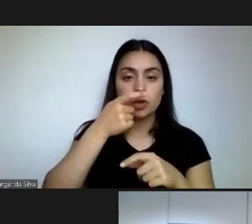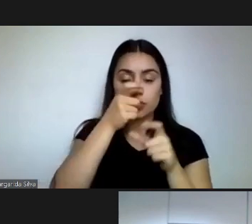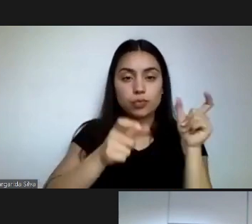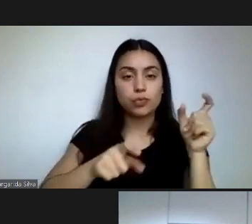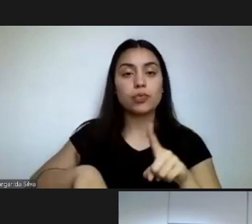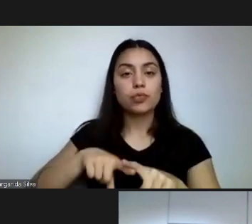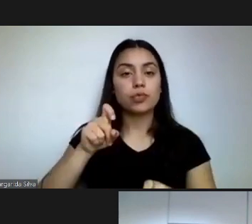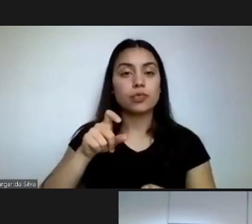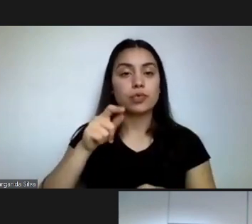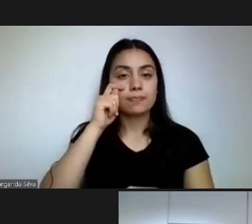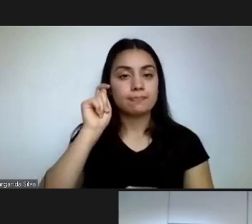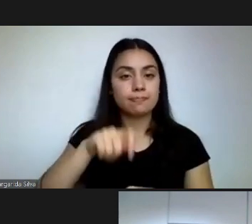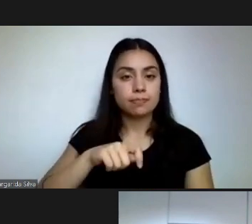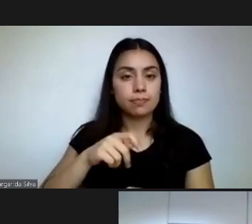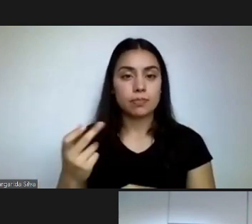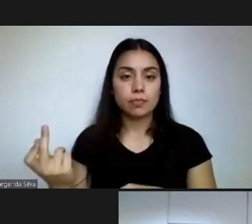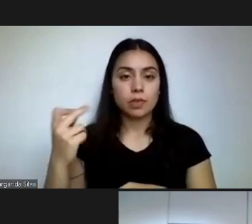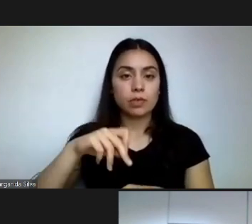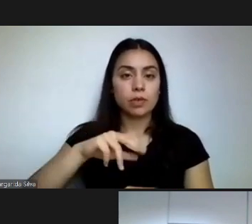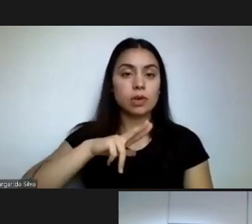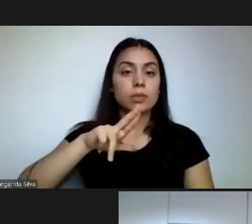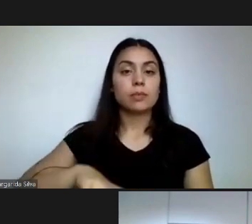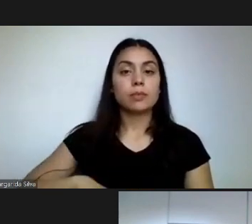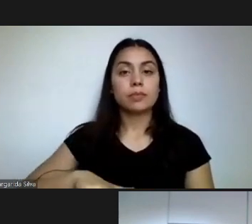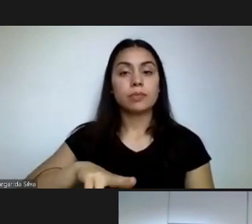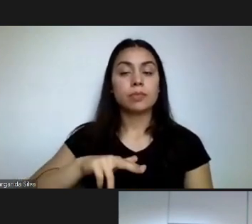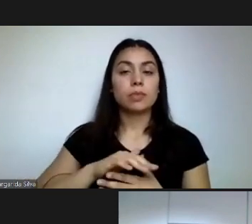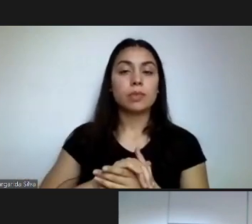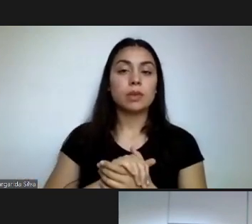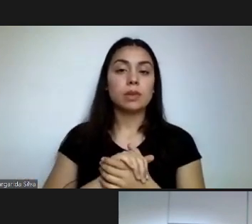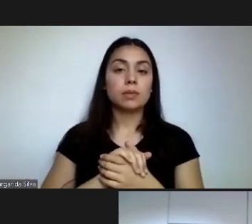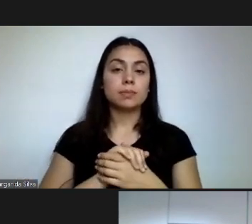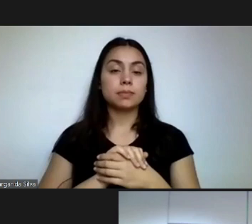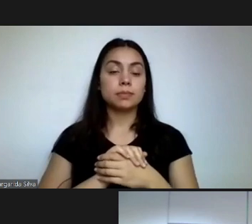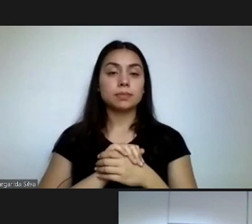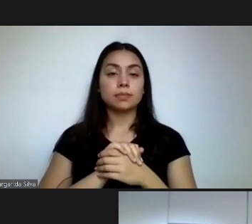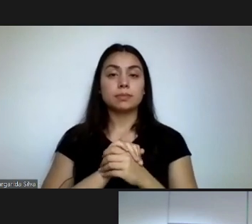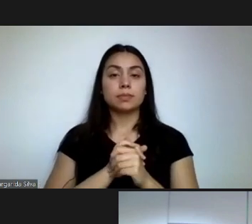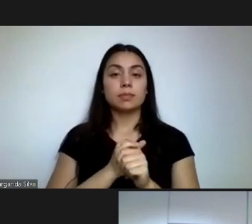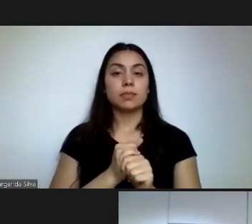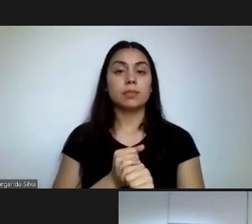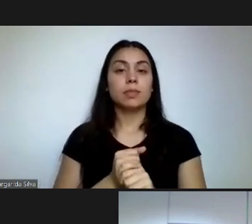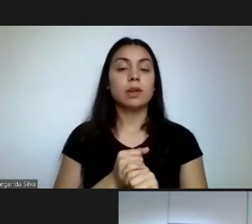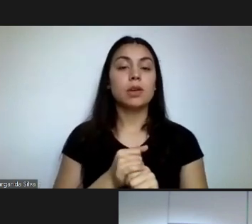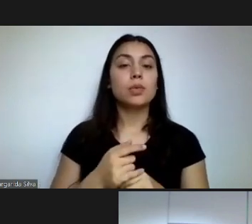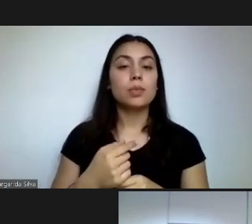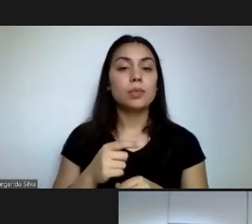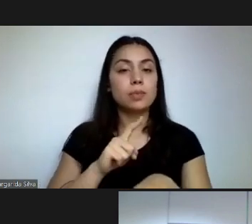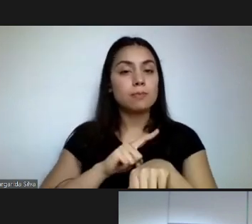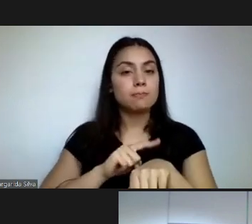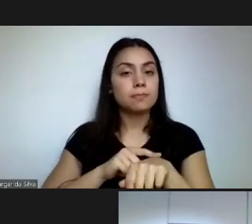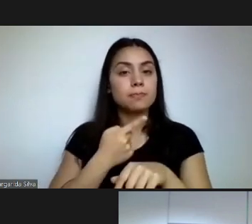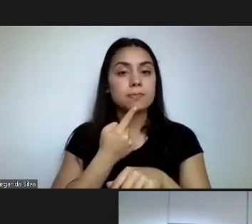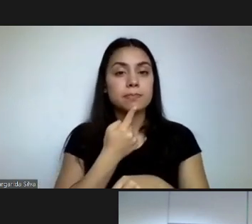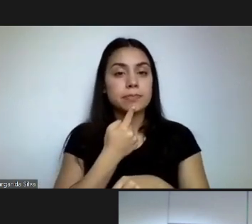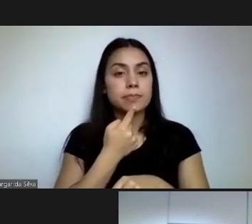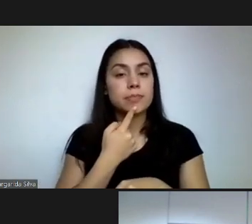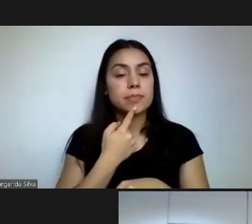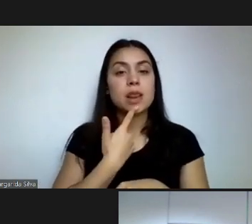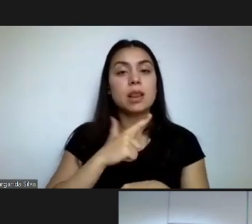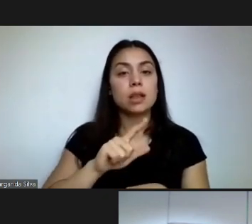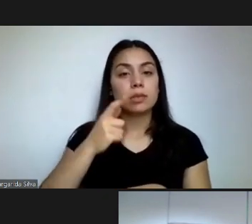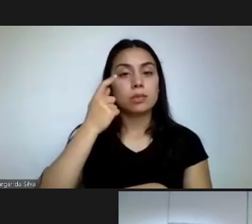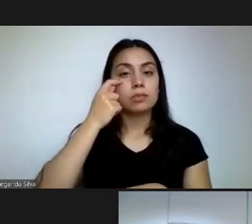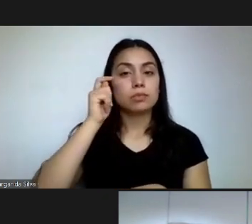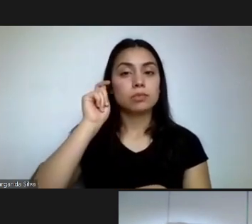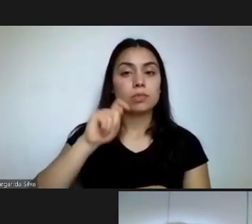haver talvez aqui uma possibilidade de haver algum tempo para a língua ucraniana que não há, por exemplo, ao crioulo,